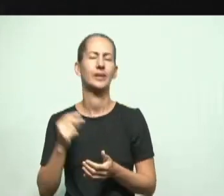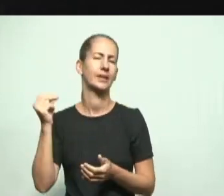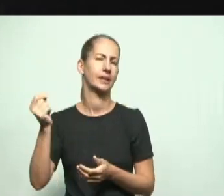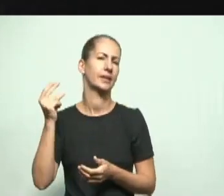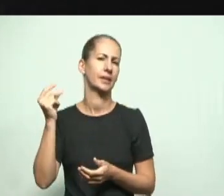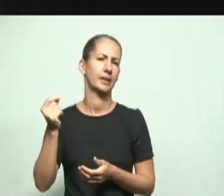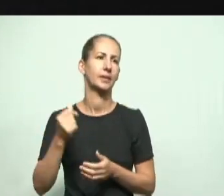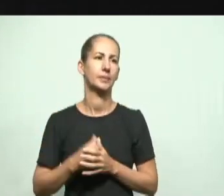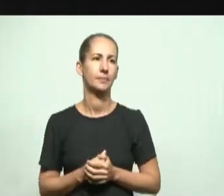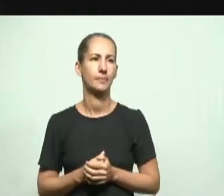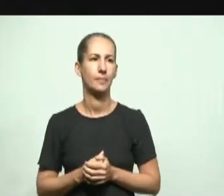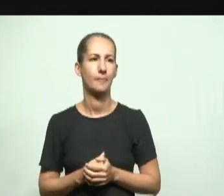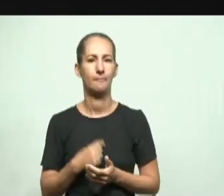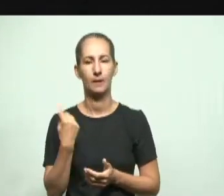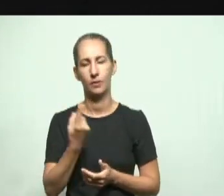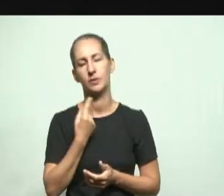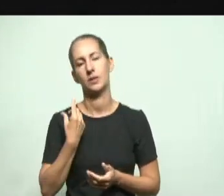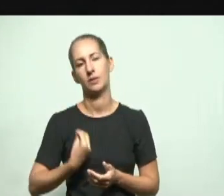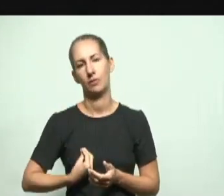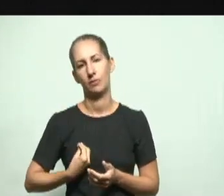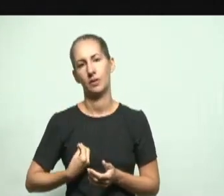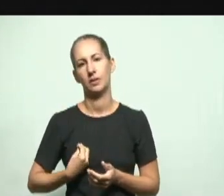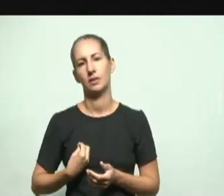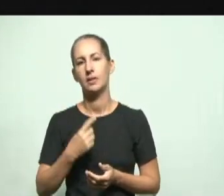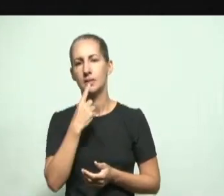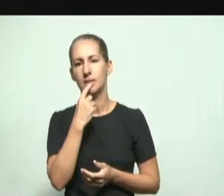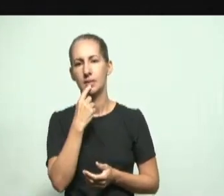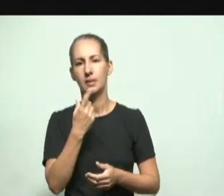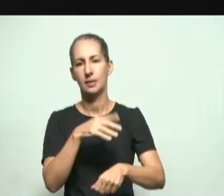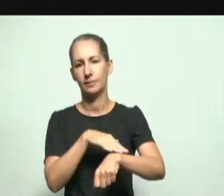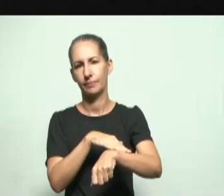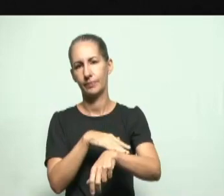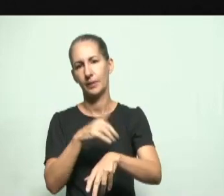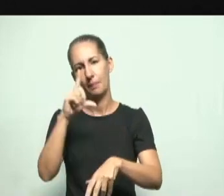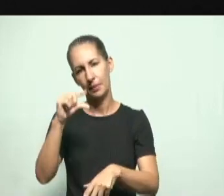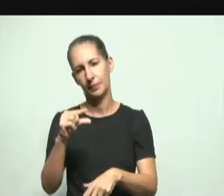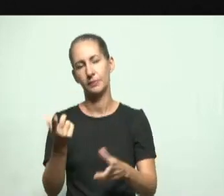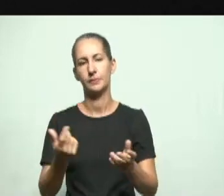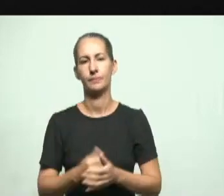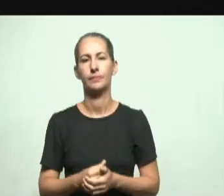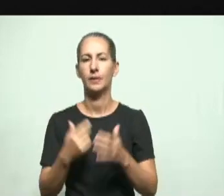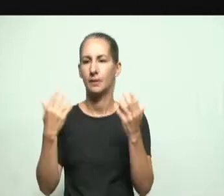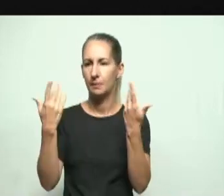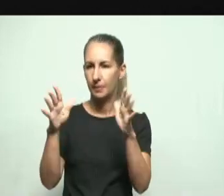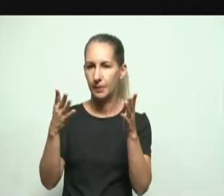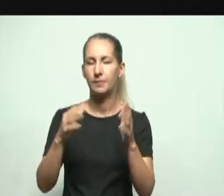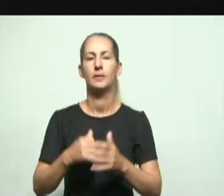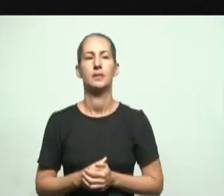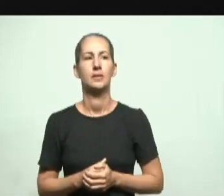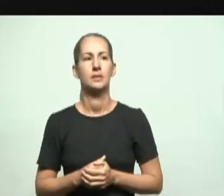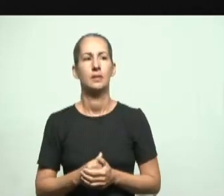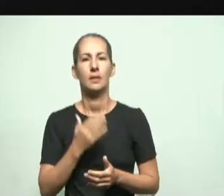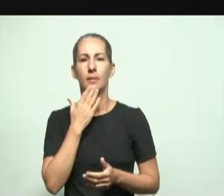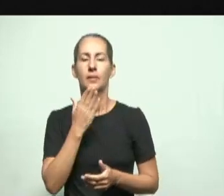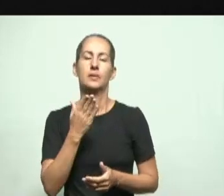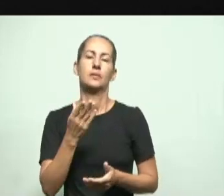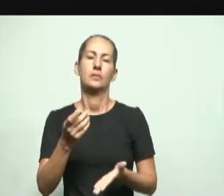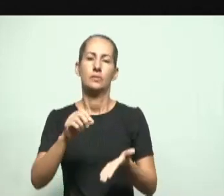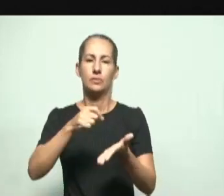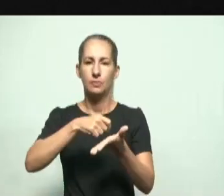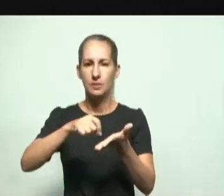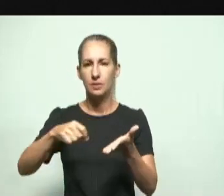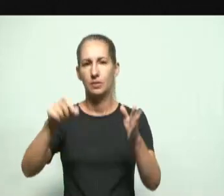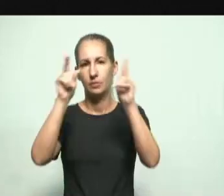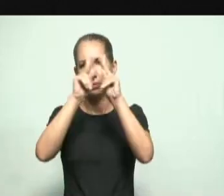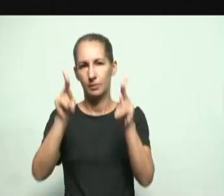tempo perdurou sobre nossas vidas, sobre o nosso sangue, como se esse sangue valesse menos. Então, fica aqui a parabenização, peça a subscrição do